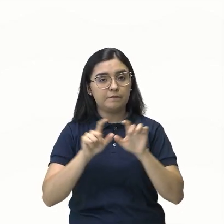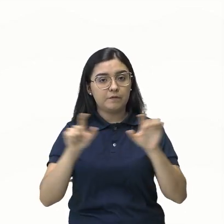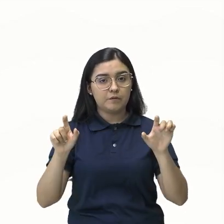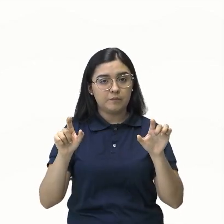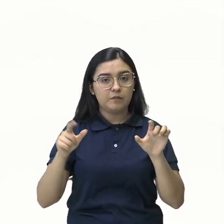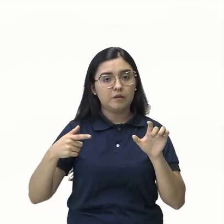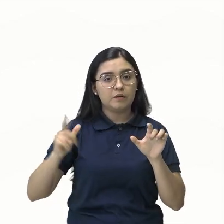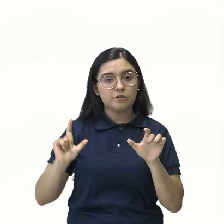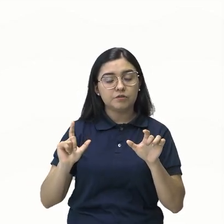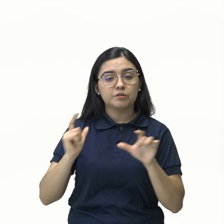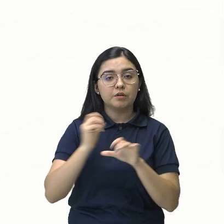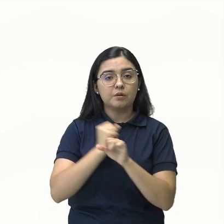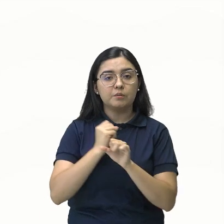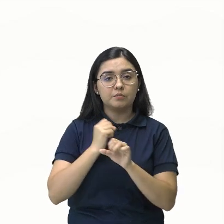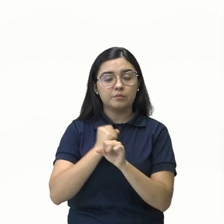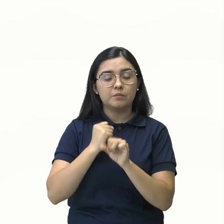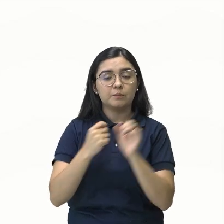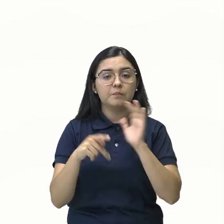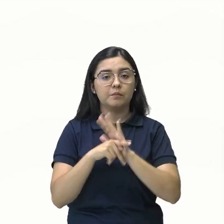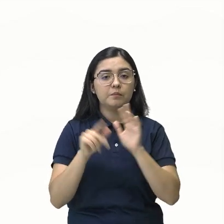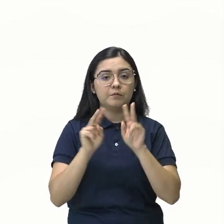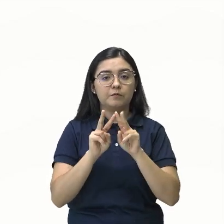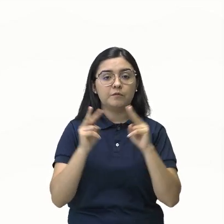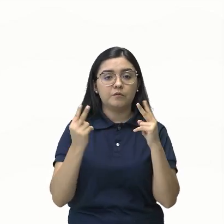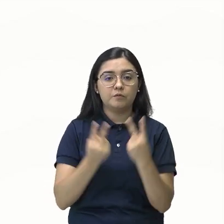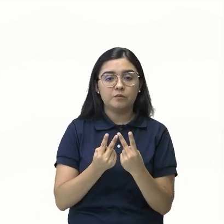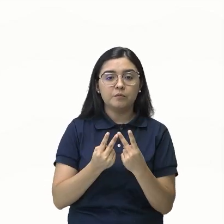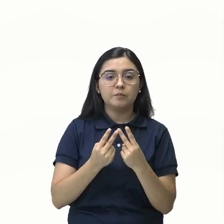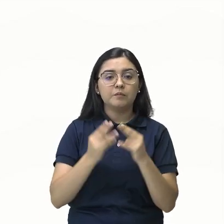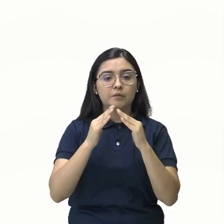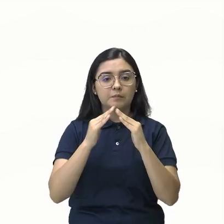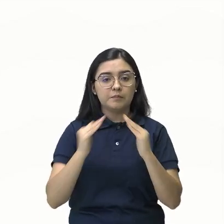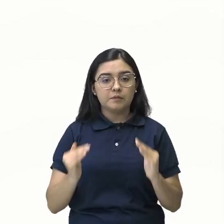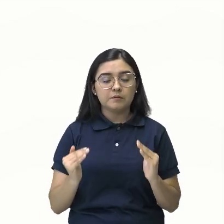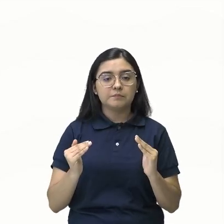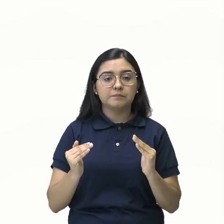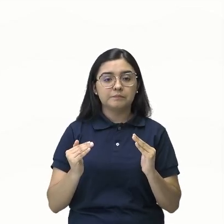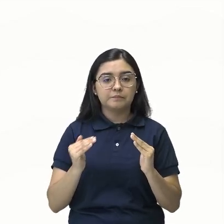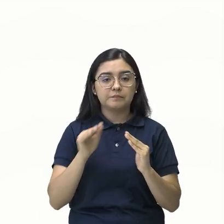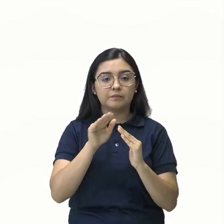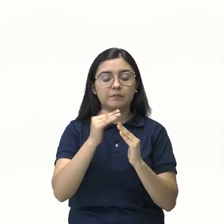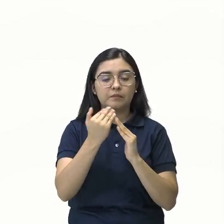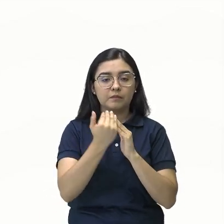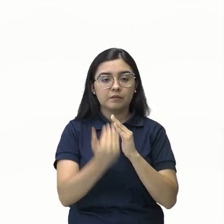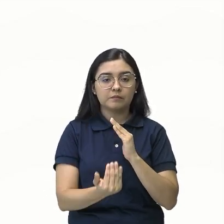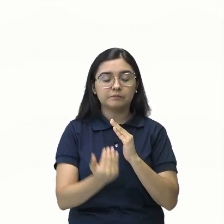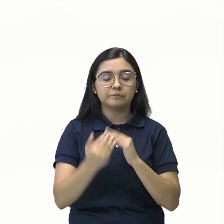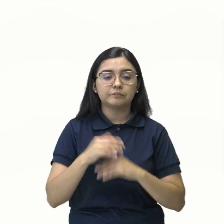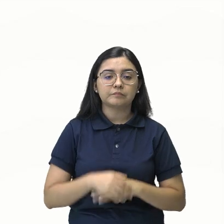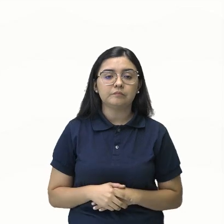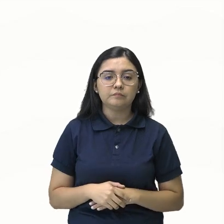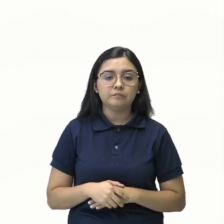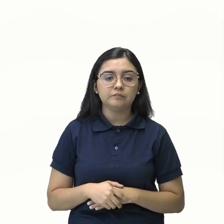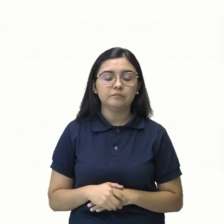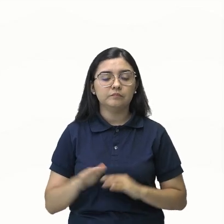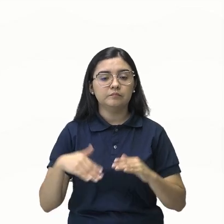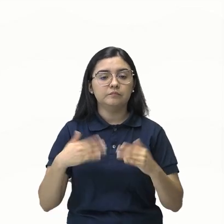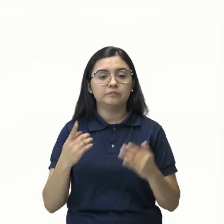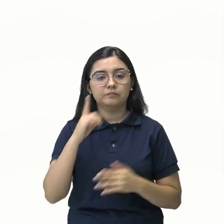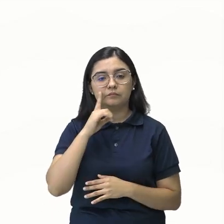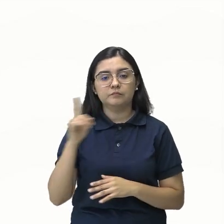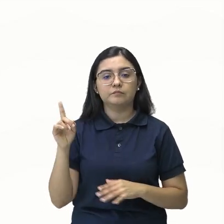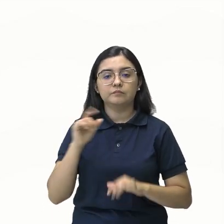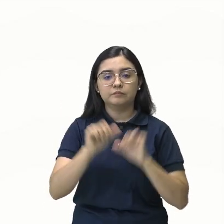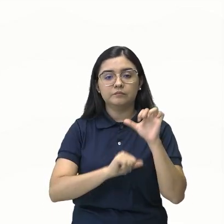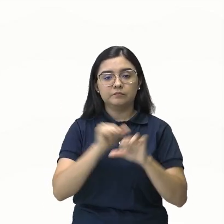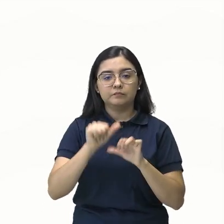fórmula de cálculo do volume da pirâmide, que é área da base vezes a altura. Aqui eu já transformei